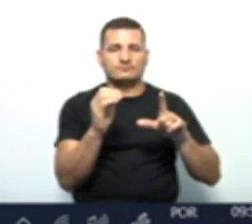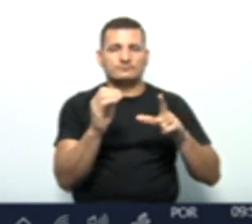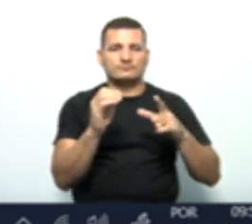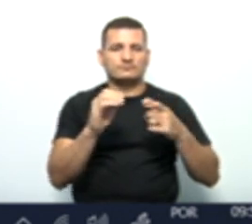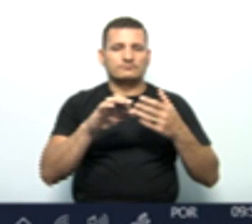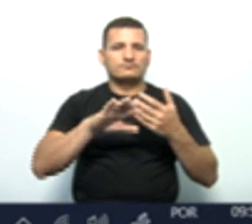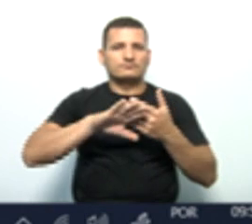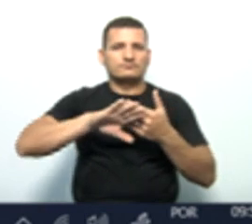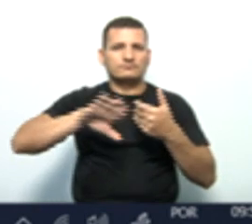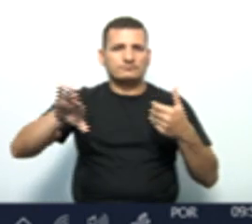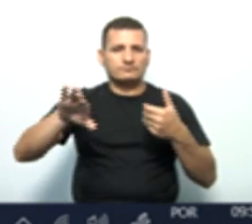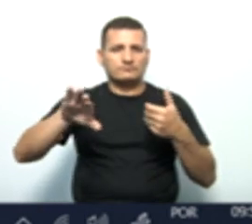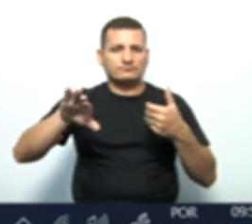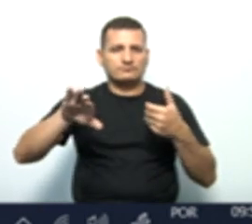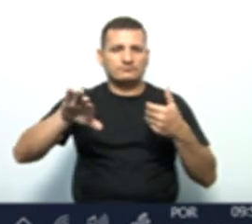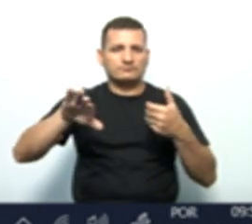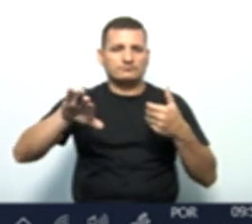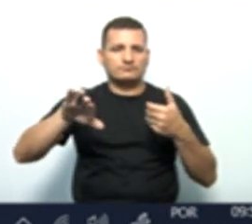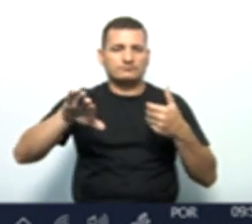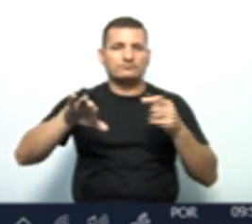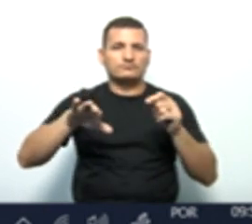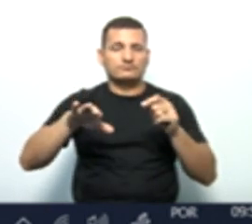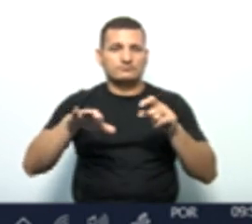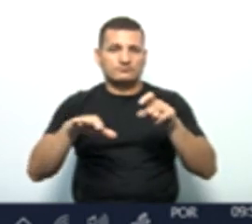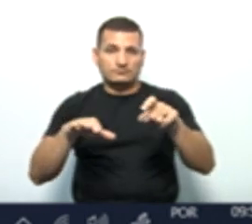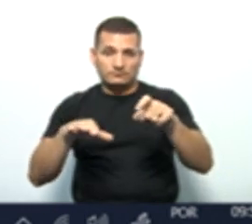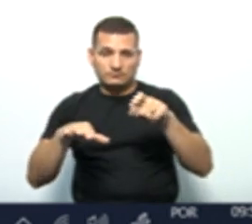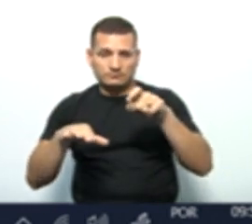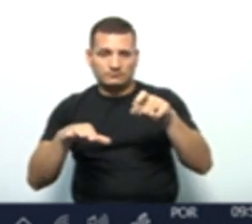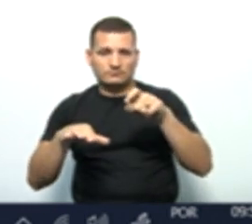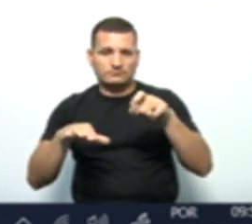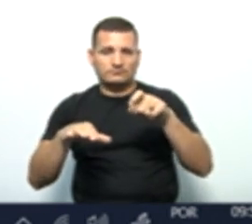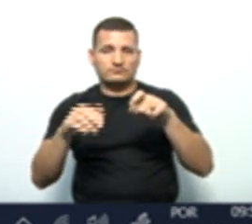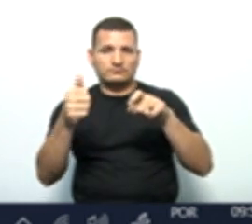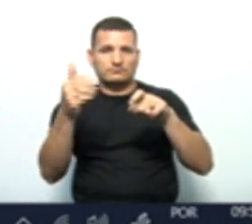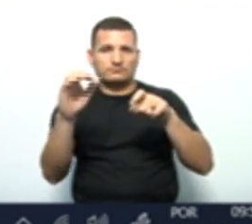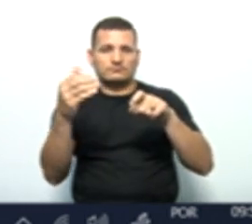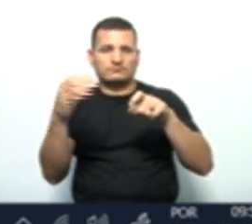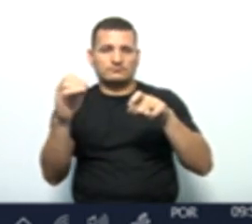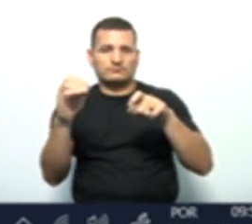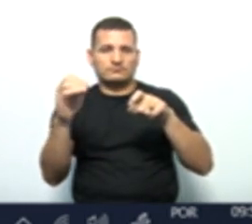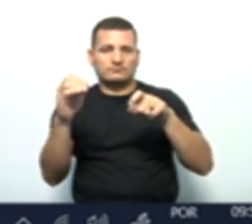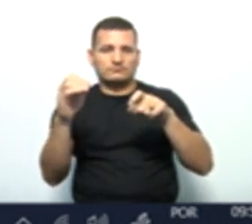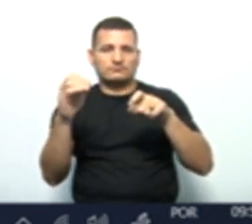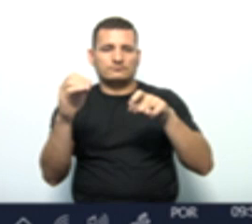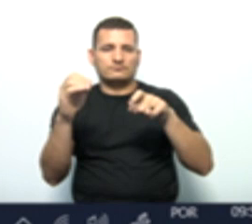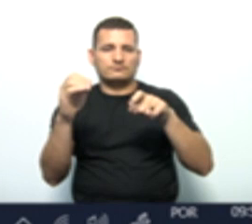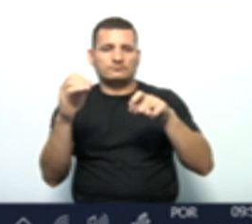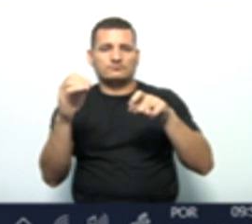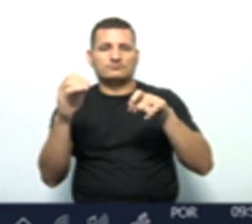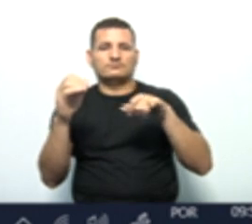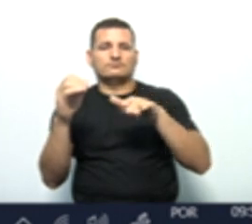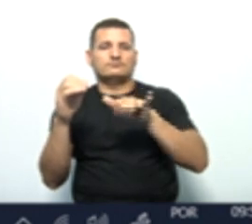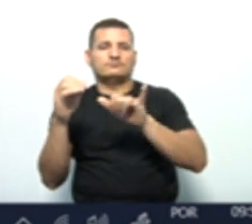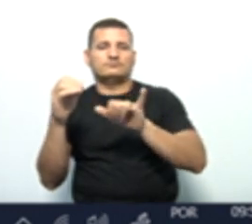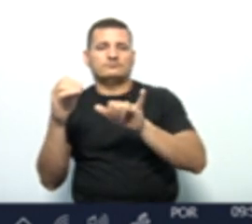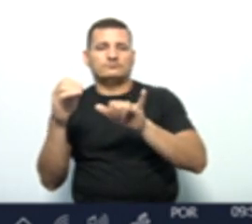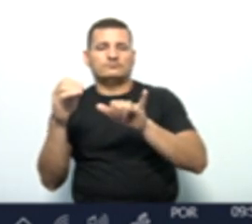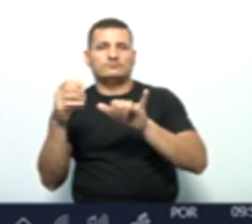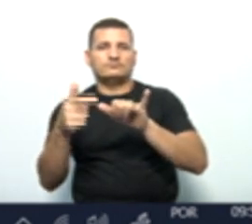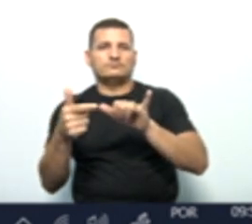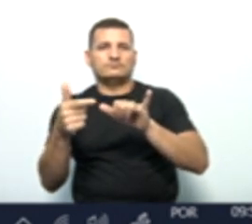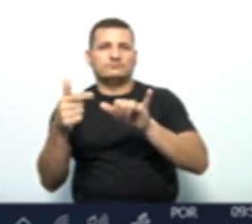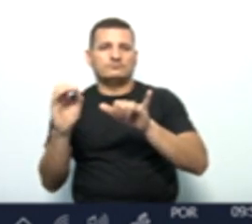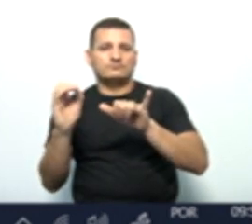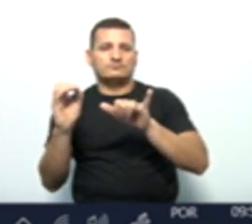ele dividiu o que está dentro de x, que era essa posição aqui, 10, tá vendo? E a posição y, que era o